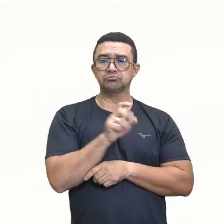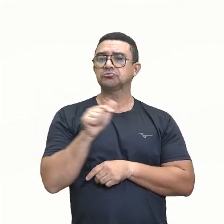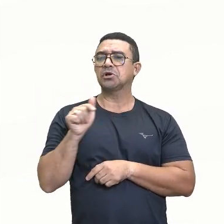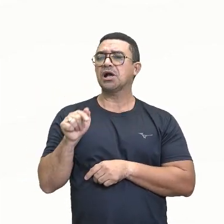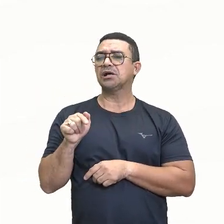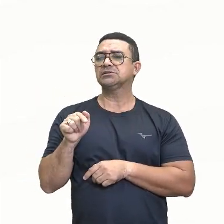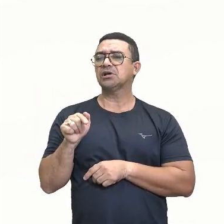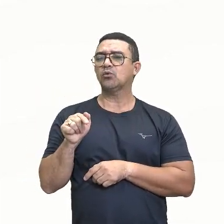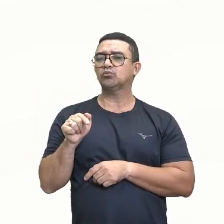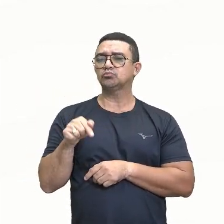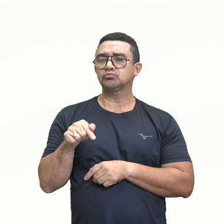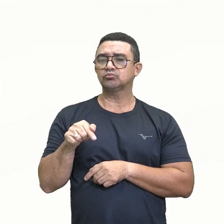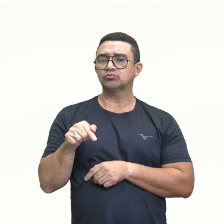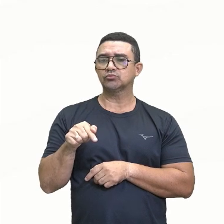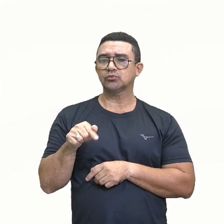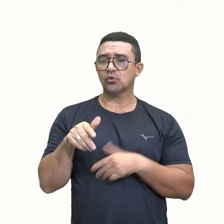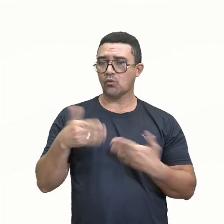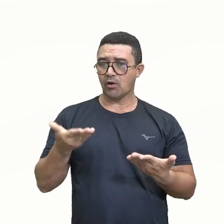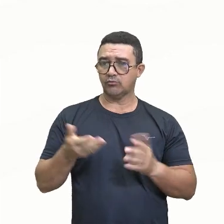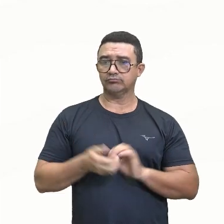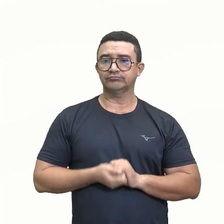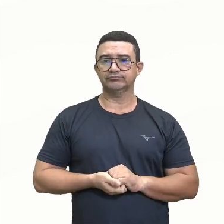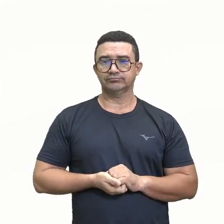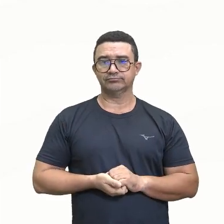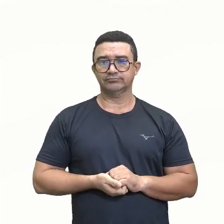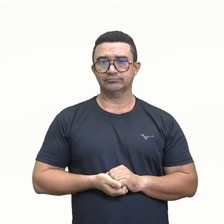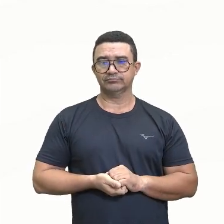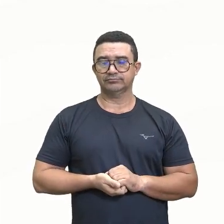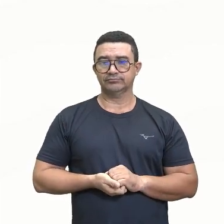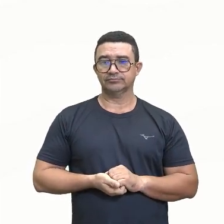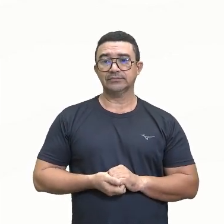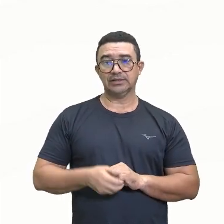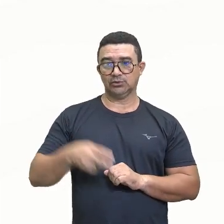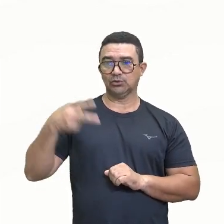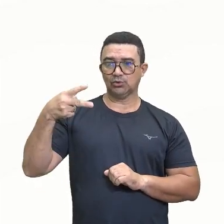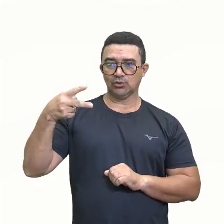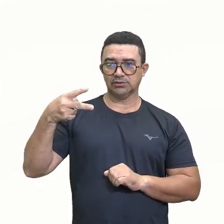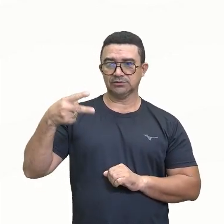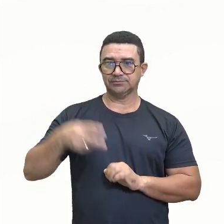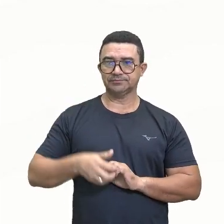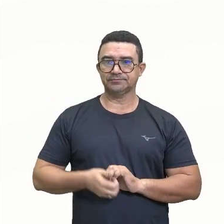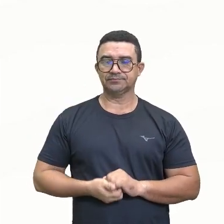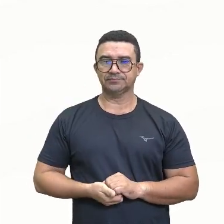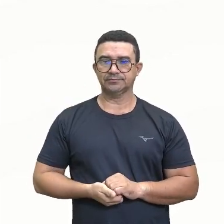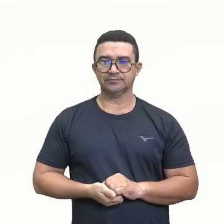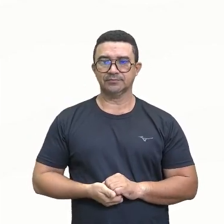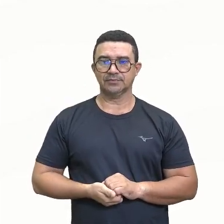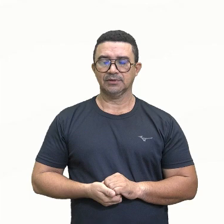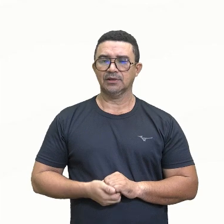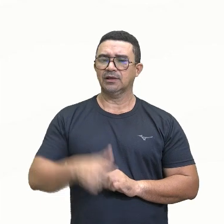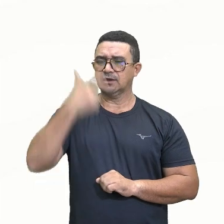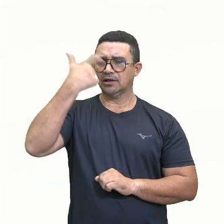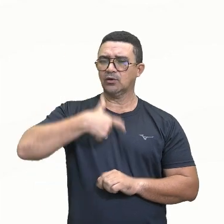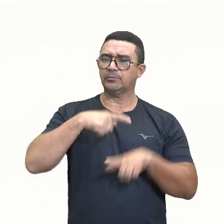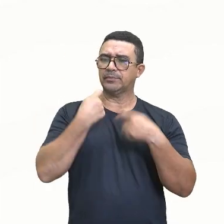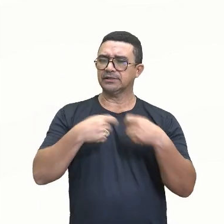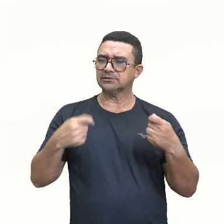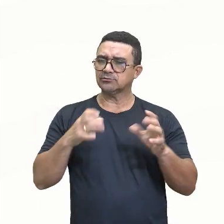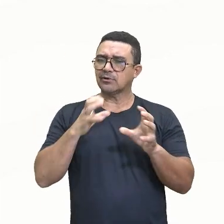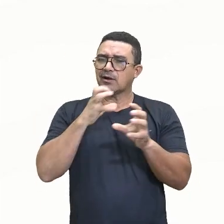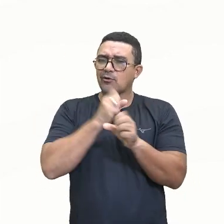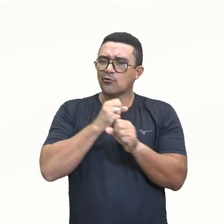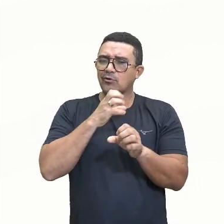dessa PG é quanto? Ora, professora, eu já estou vendo que está sendo multiplicado por 2. Então, eu preciso aí ir